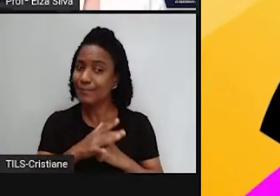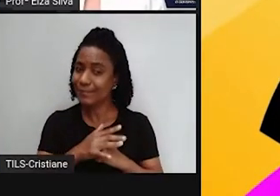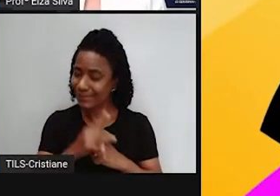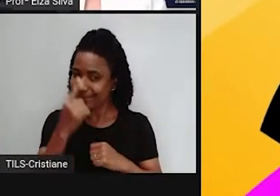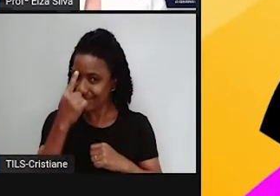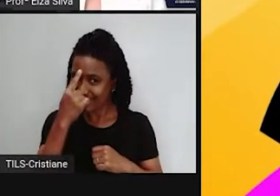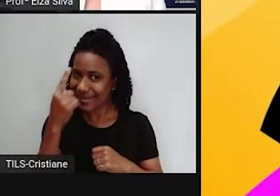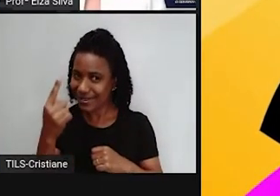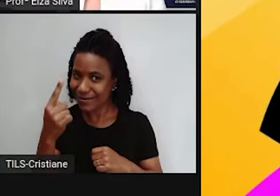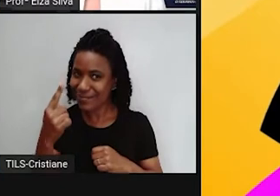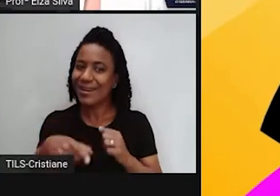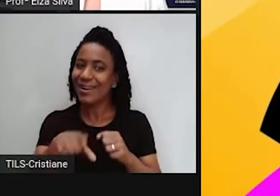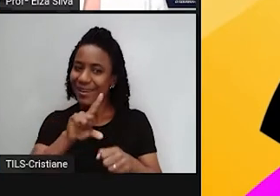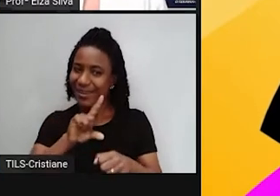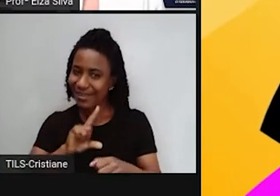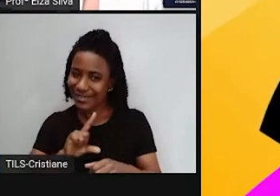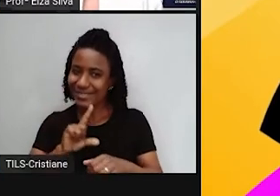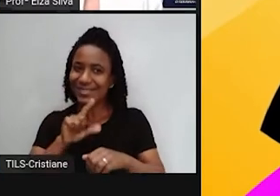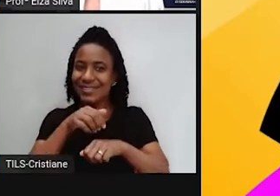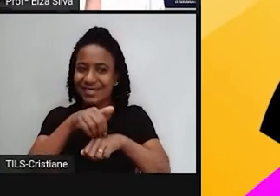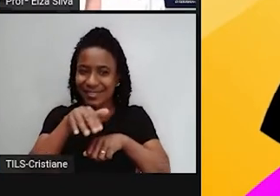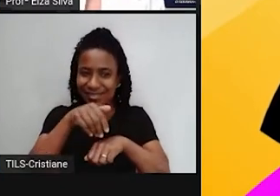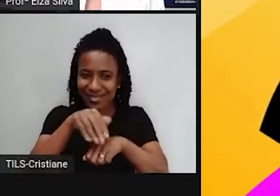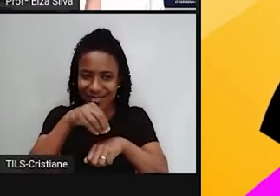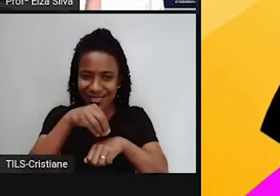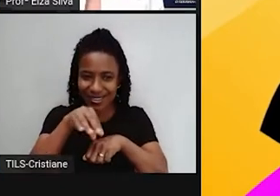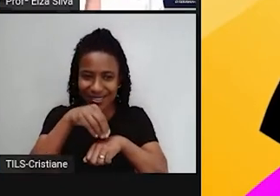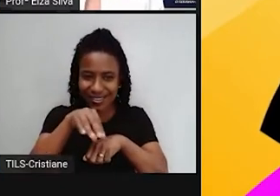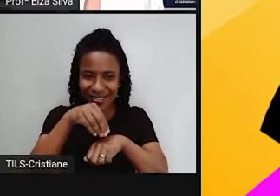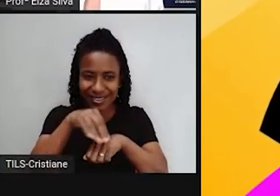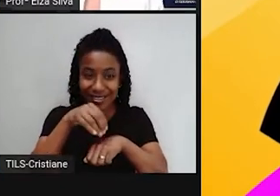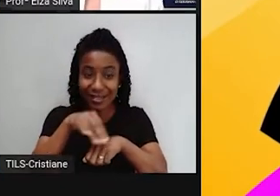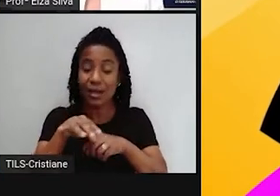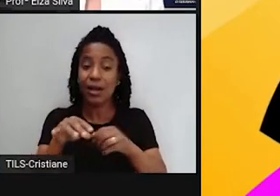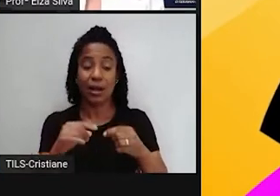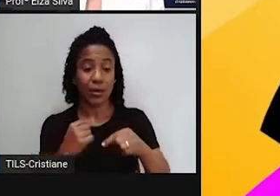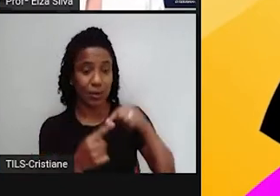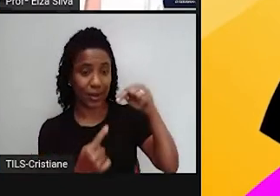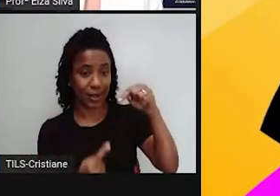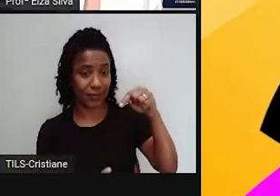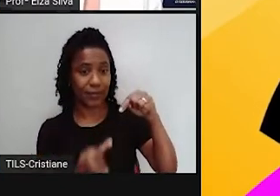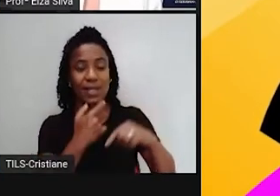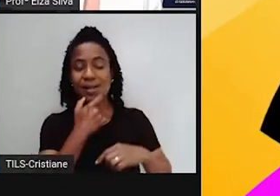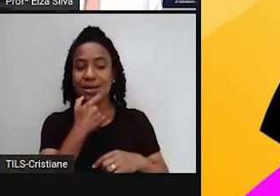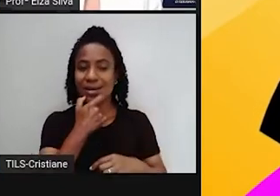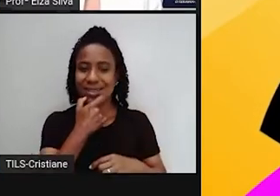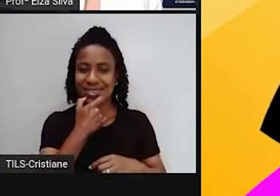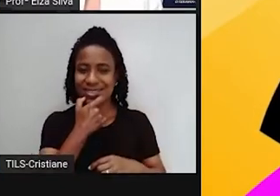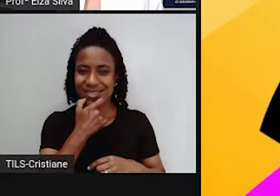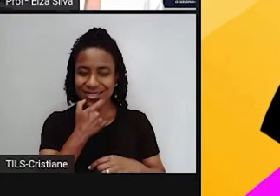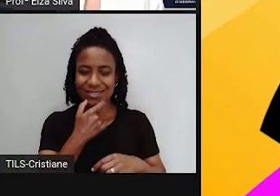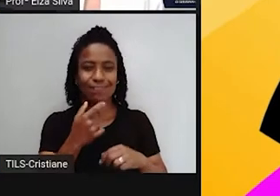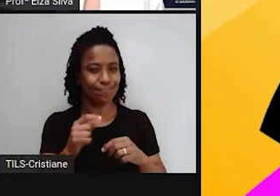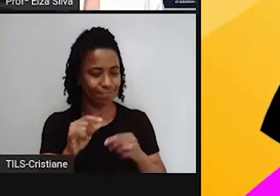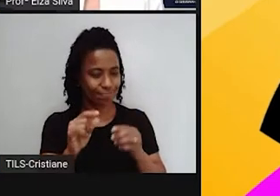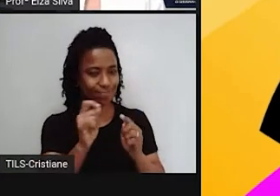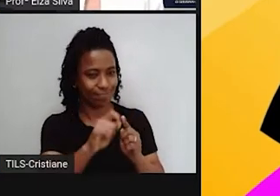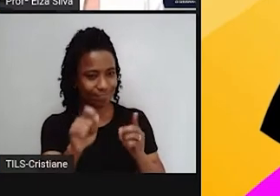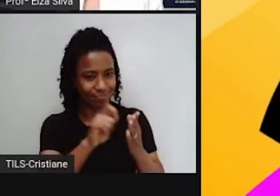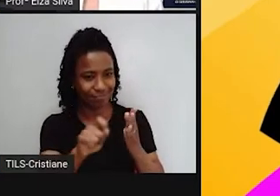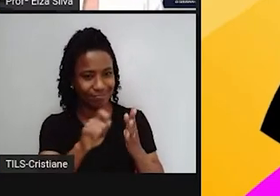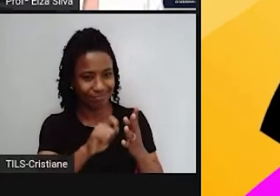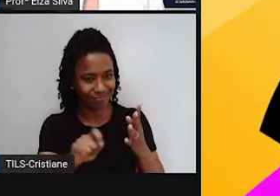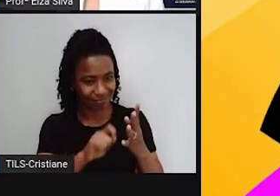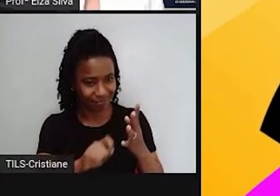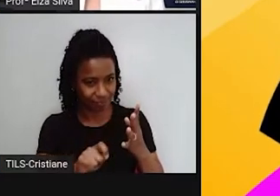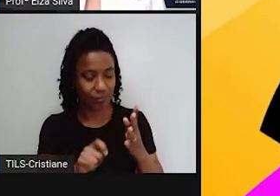a gente, antes de tudo, organize o nosso caderno de inglês. Seguem aquelas dicas de sempre. Escreva aí no